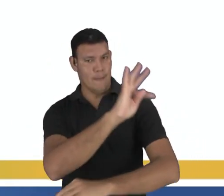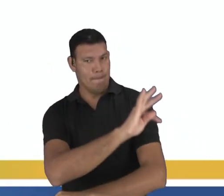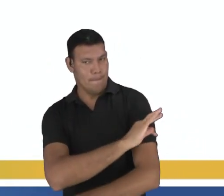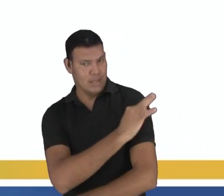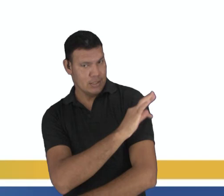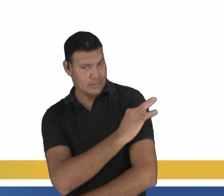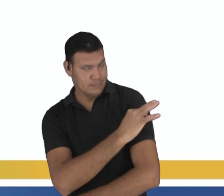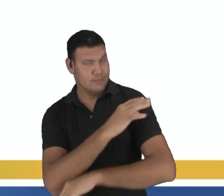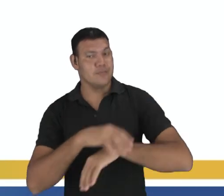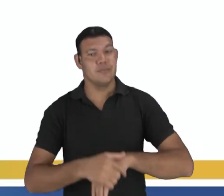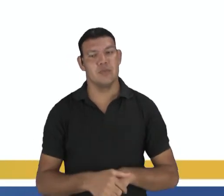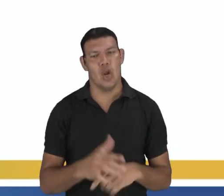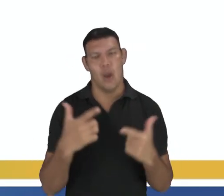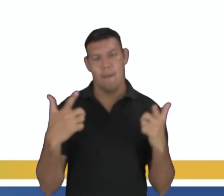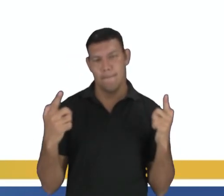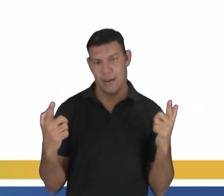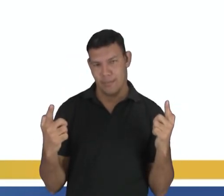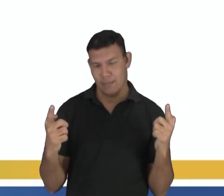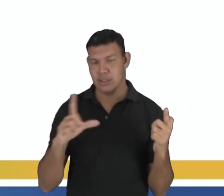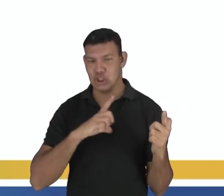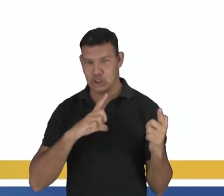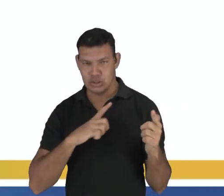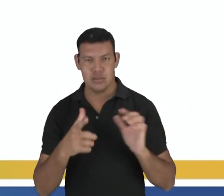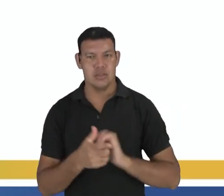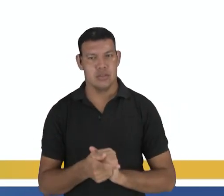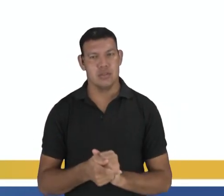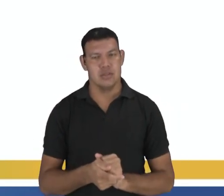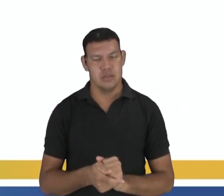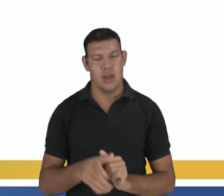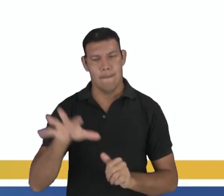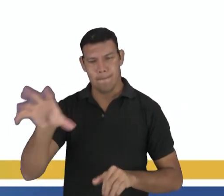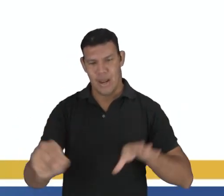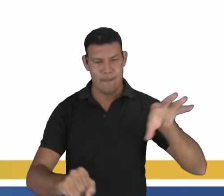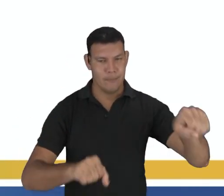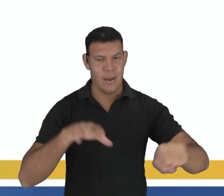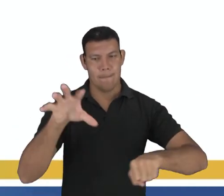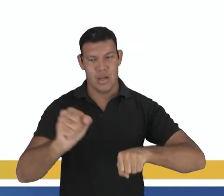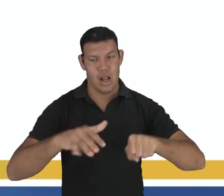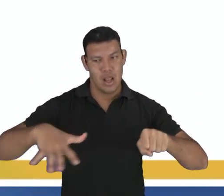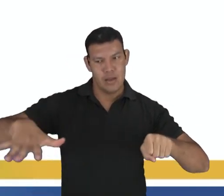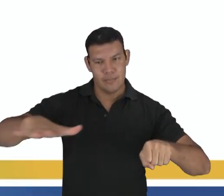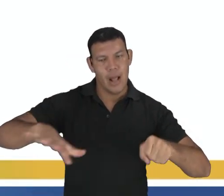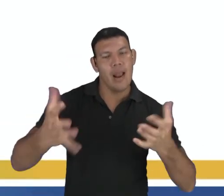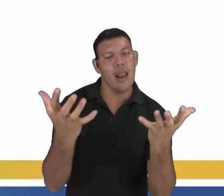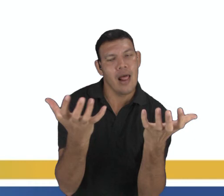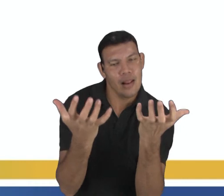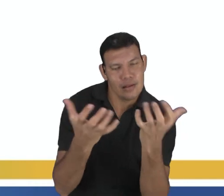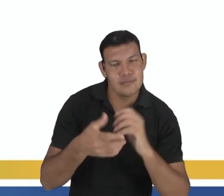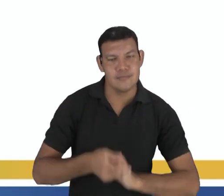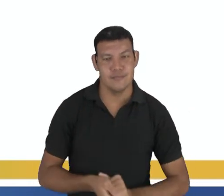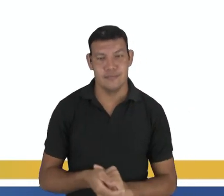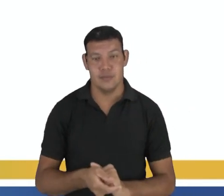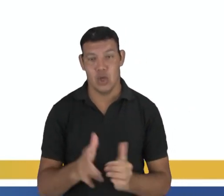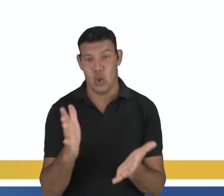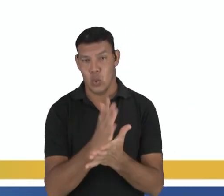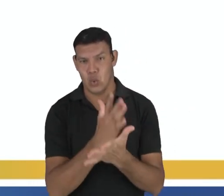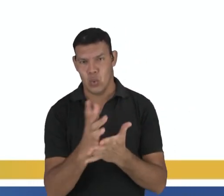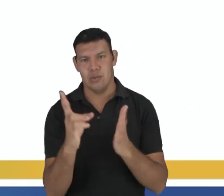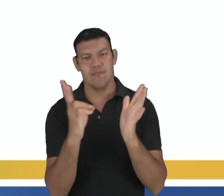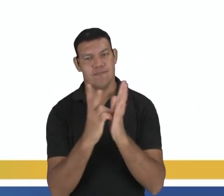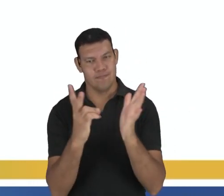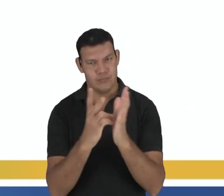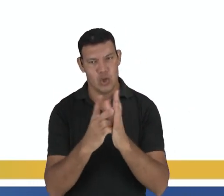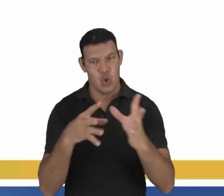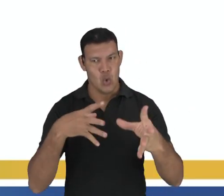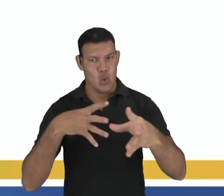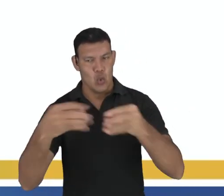técnica, como por exemplo os armamentos que possuíam, começaram a tomar os espaços desejados por eles. Alguns indígenas fugiram para